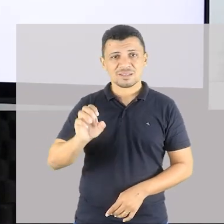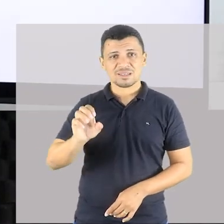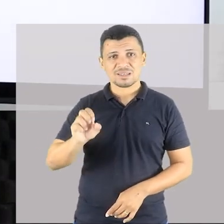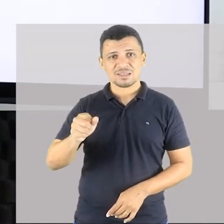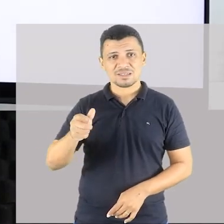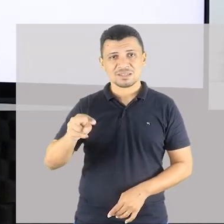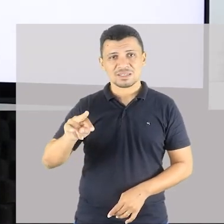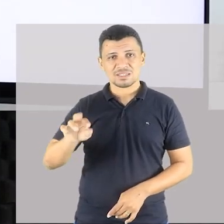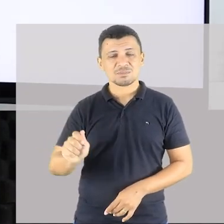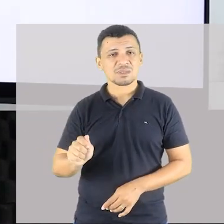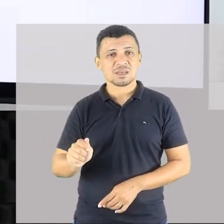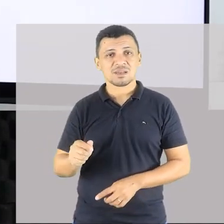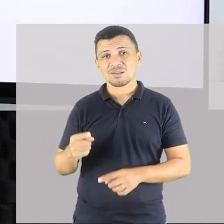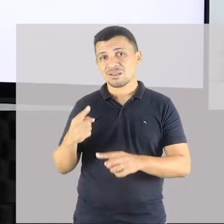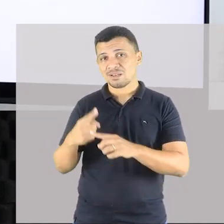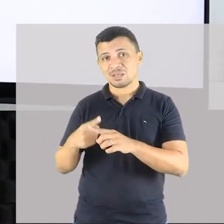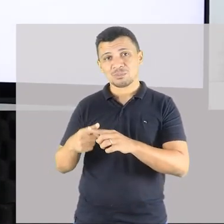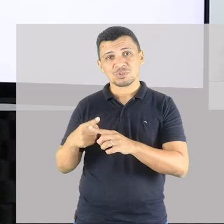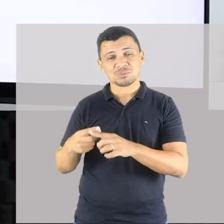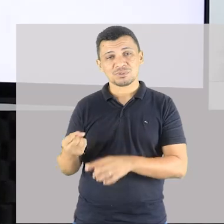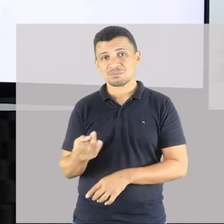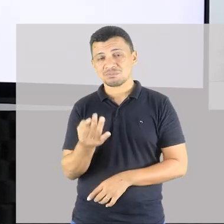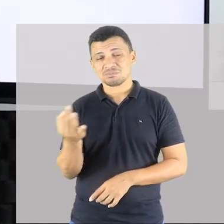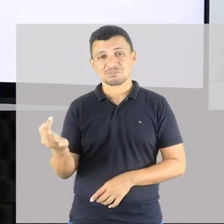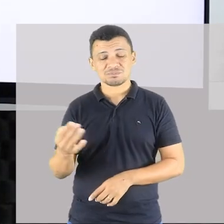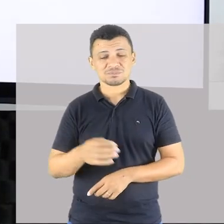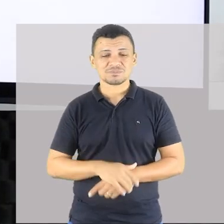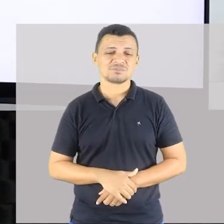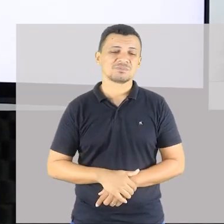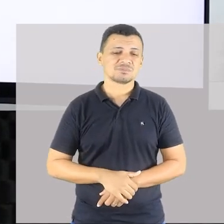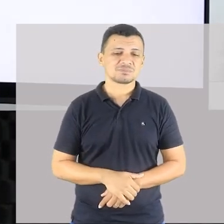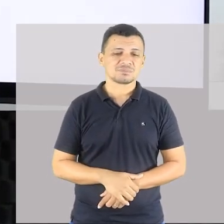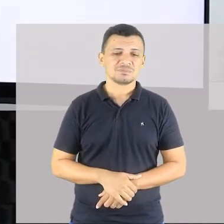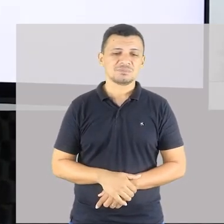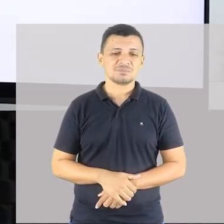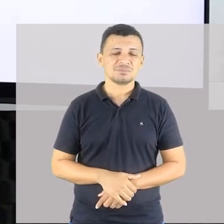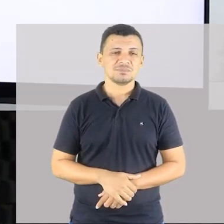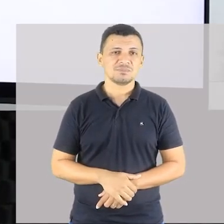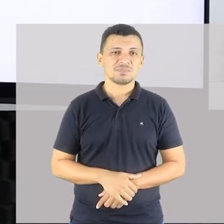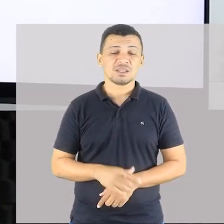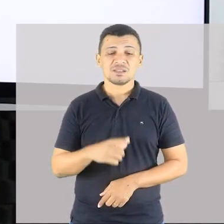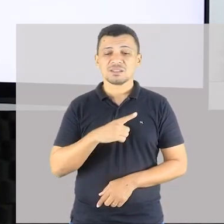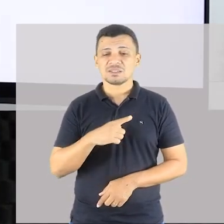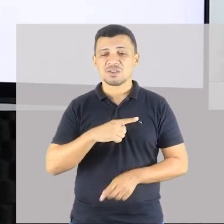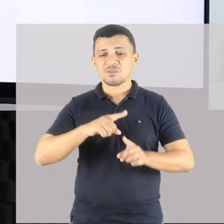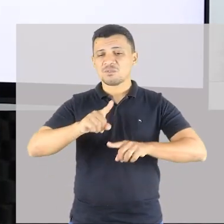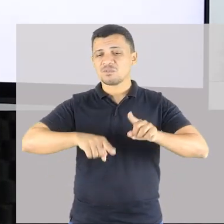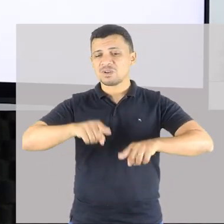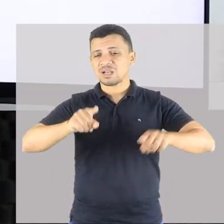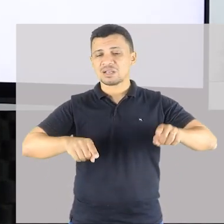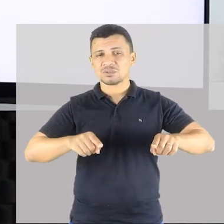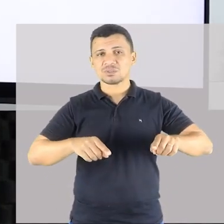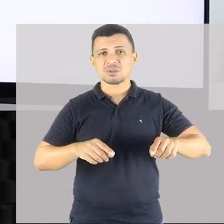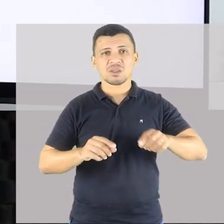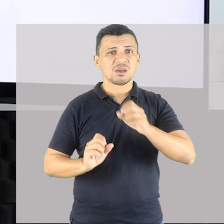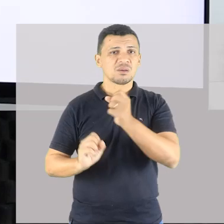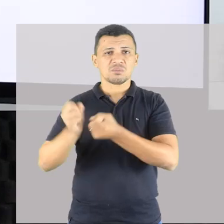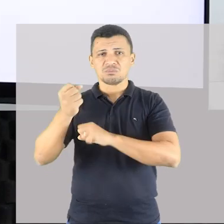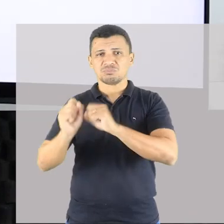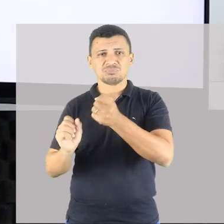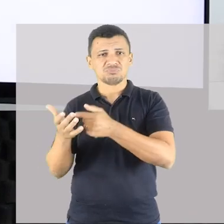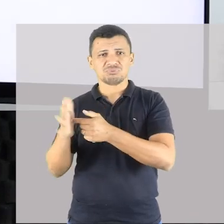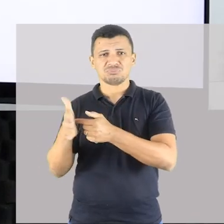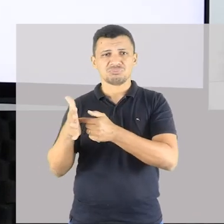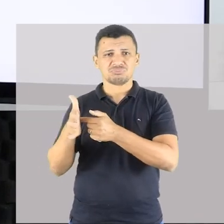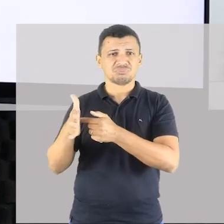efeito é multiplicado pelo número de espiras, dezenas, centenas ou milhares de vezes. Tá? Existem diversos tipos de usina elétrica,